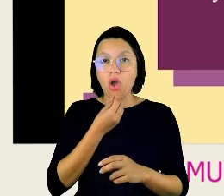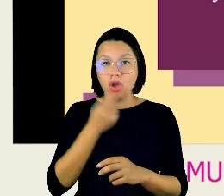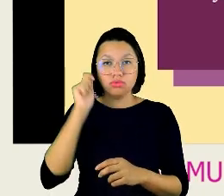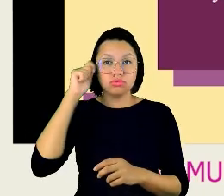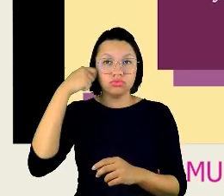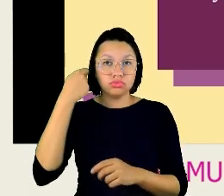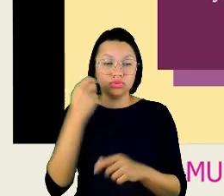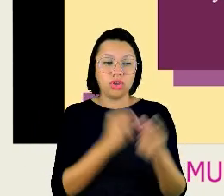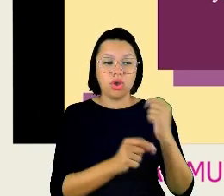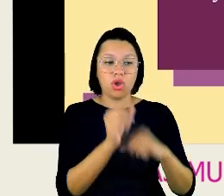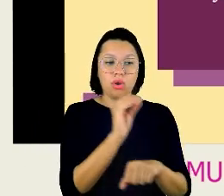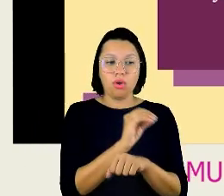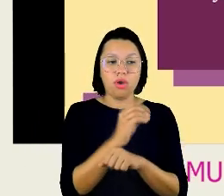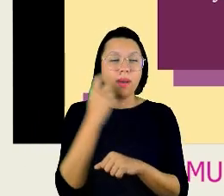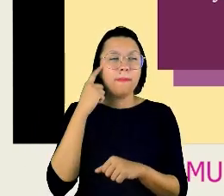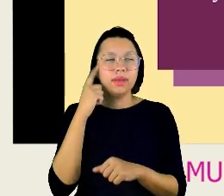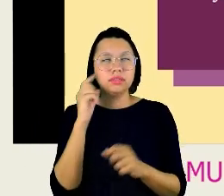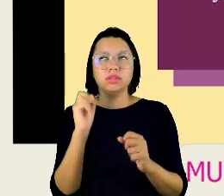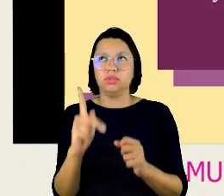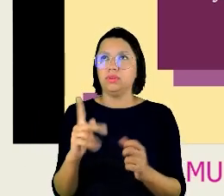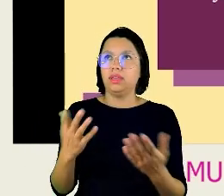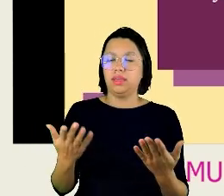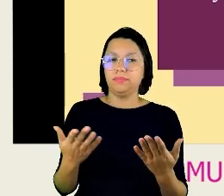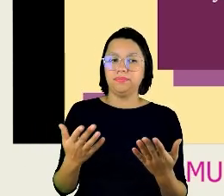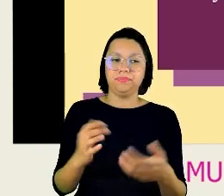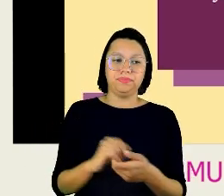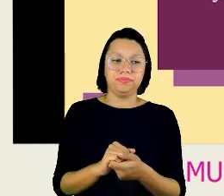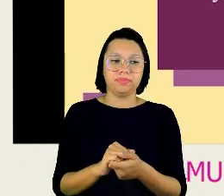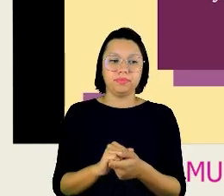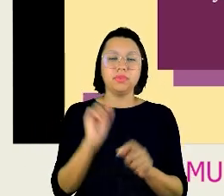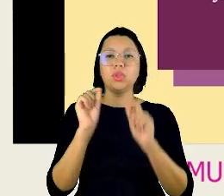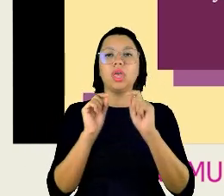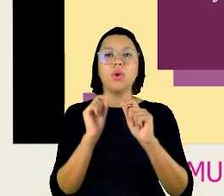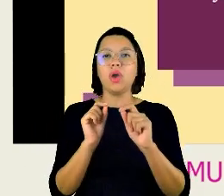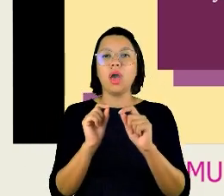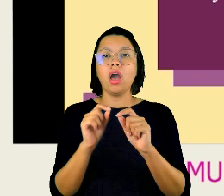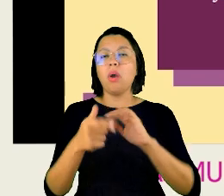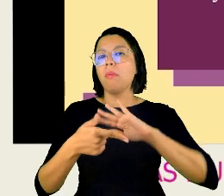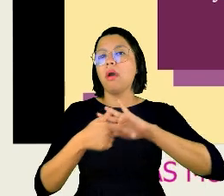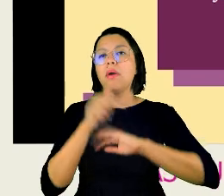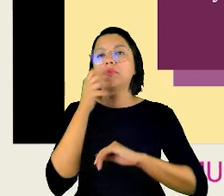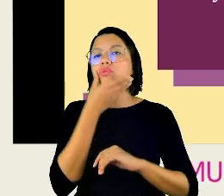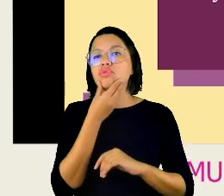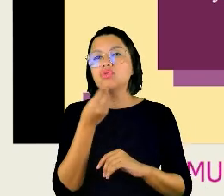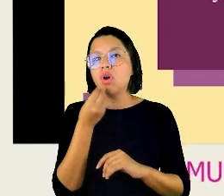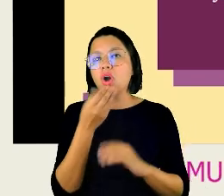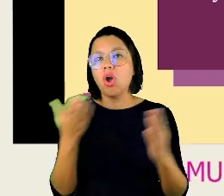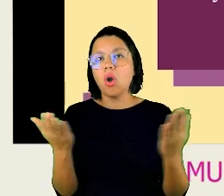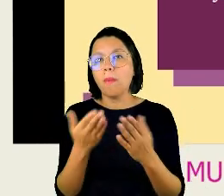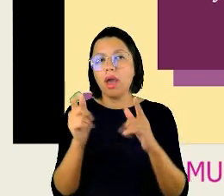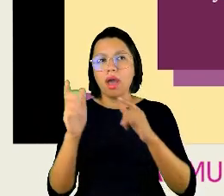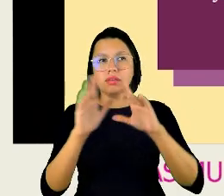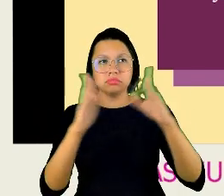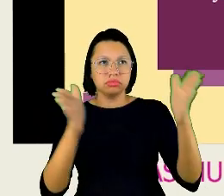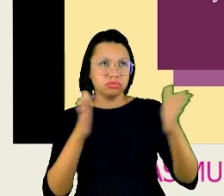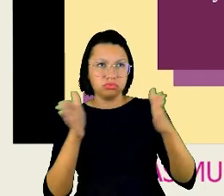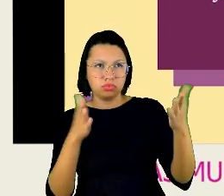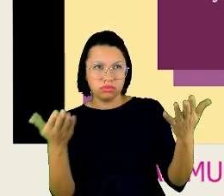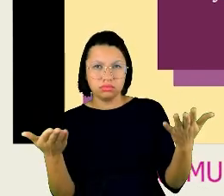do cuidado, né, pensando um pouco, ok, né, qual é o papel dos homens nesse cenário